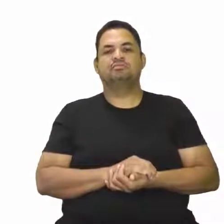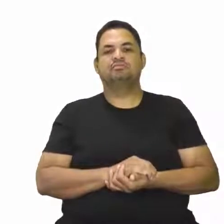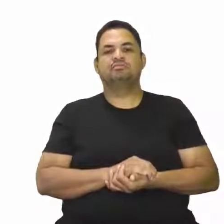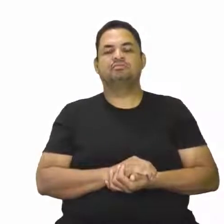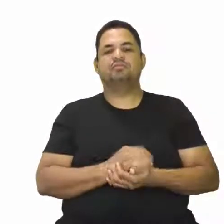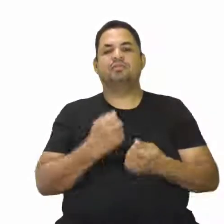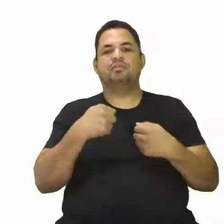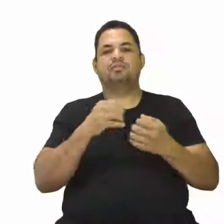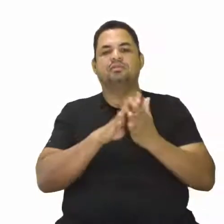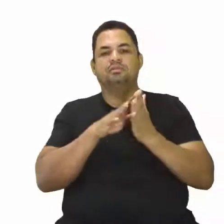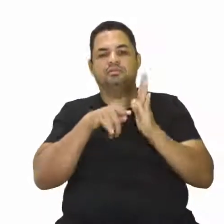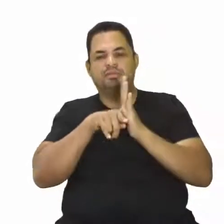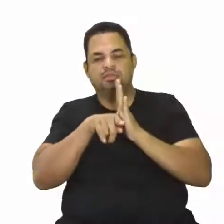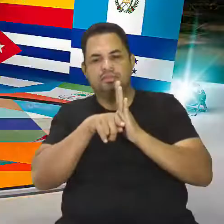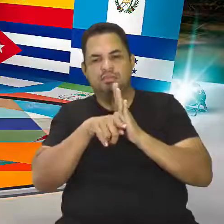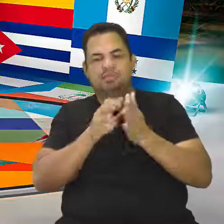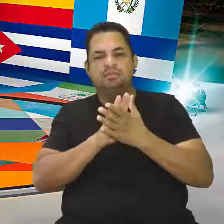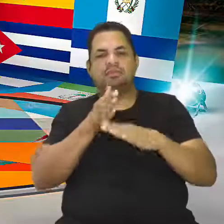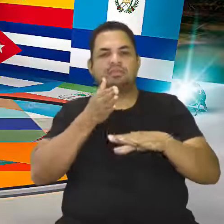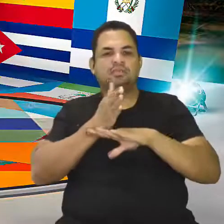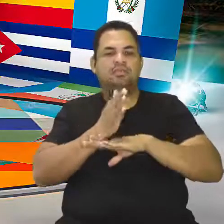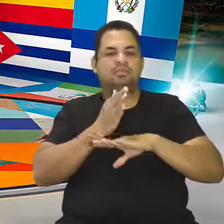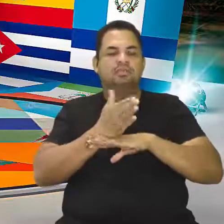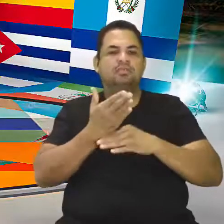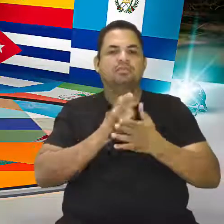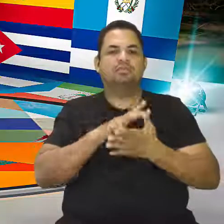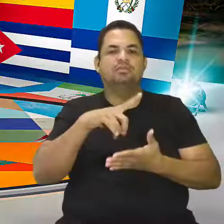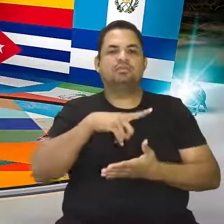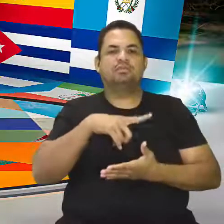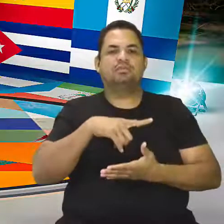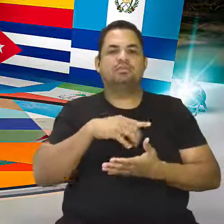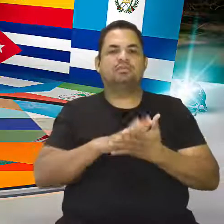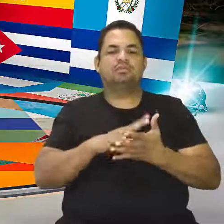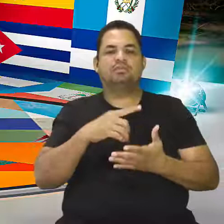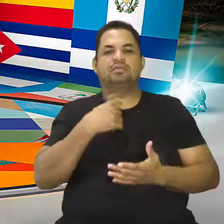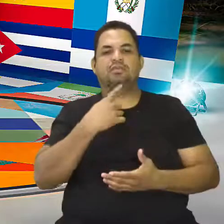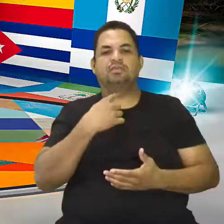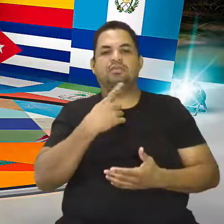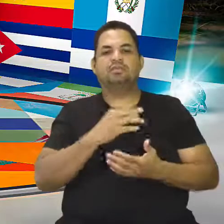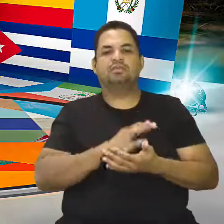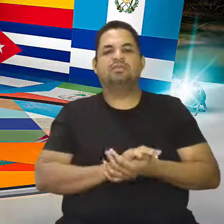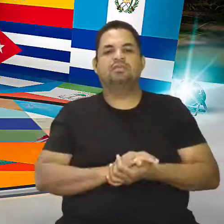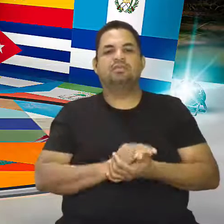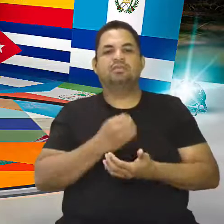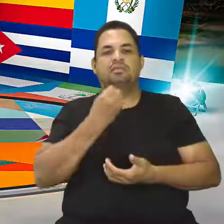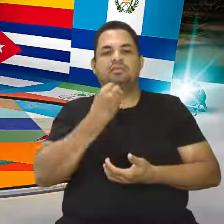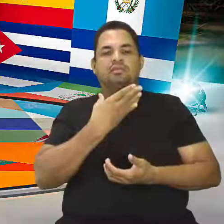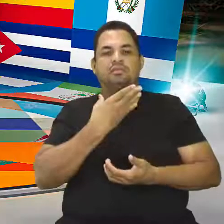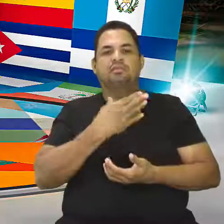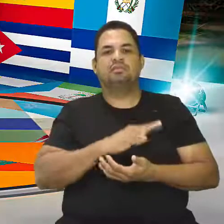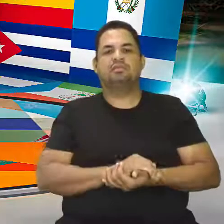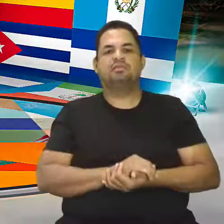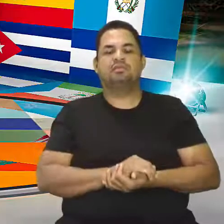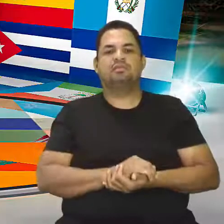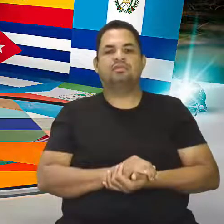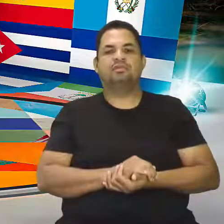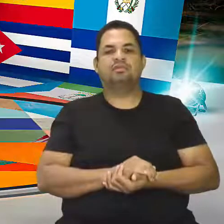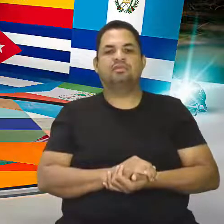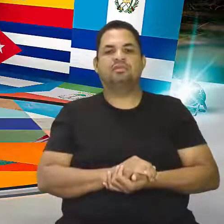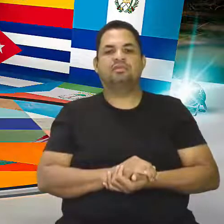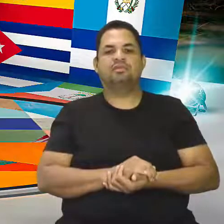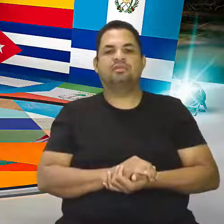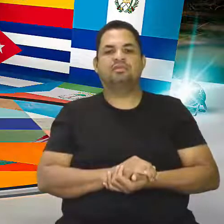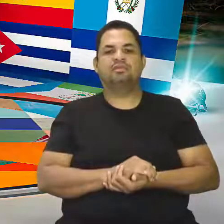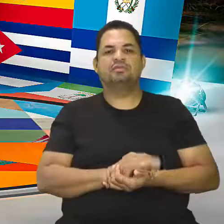que você pode pesquisar, acessar, caso tenha dúvidas. Tá bom, galerinha? Então,